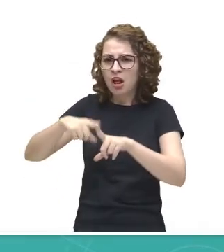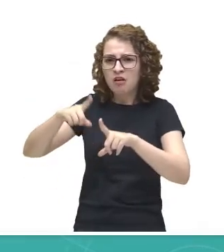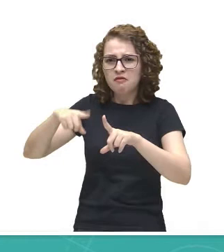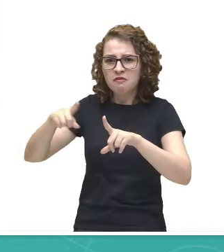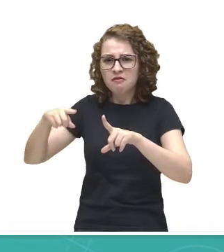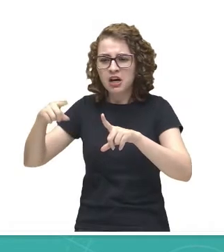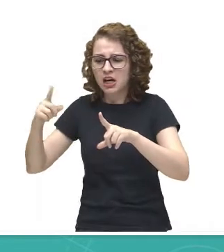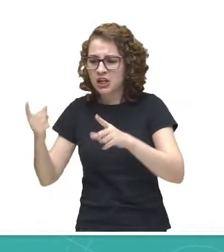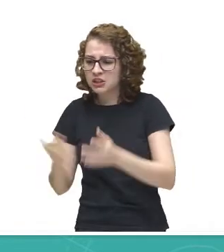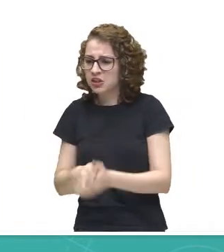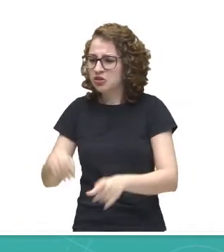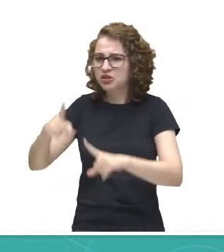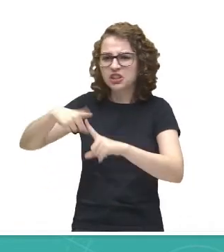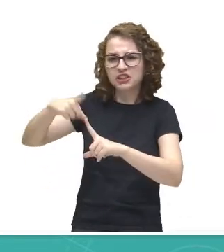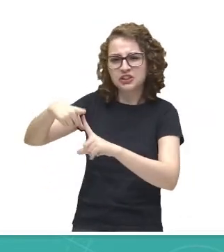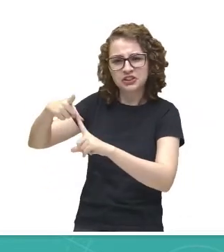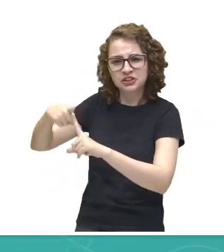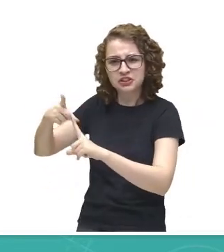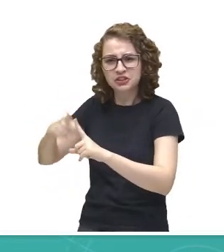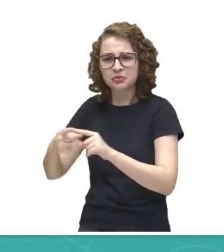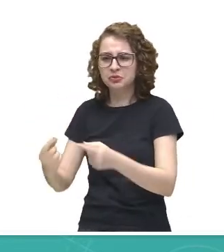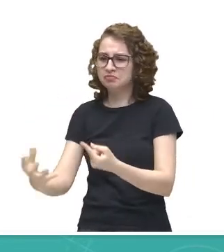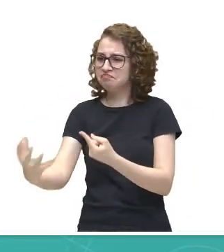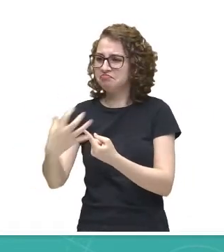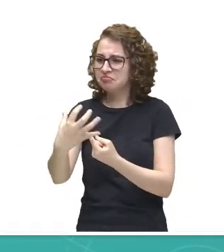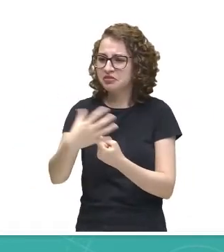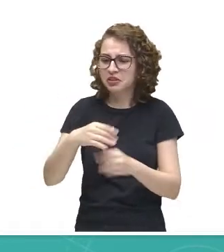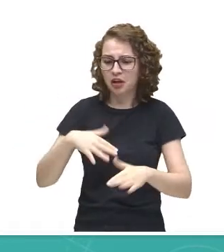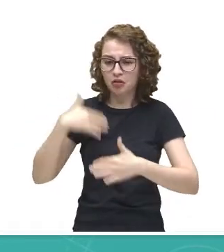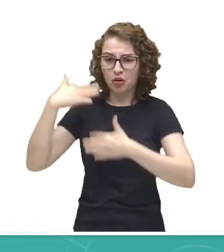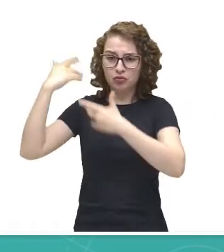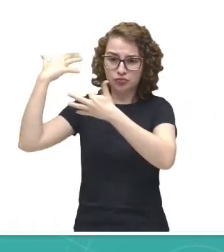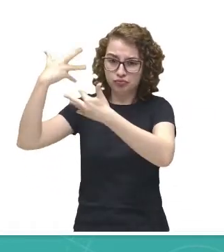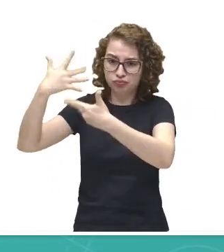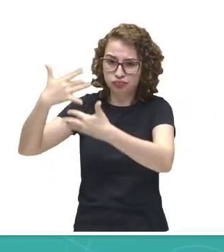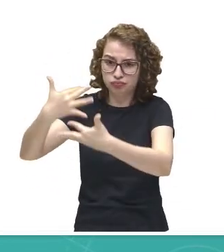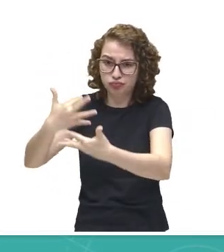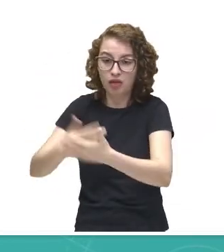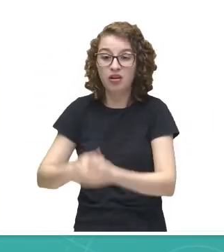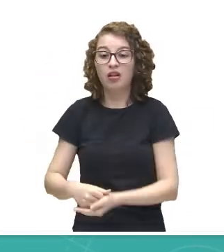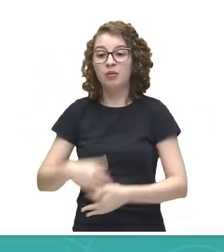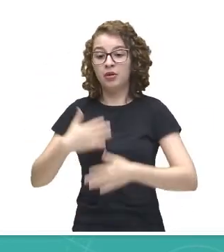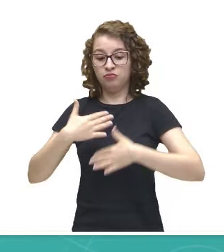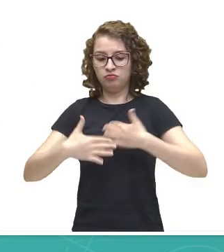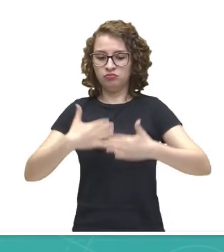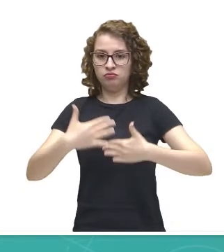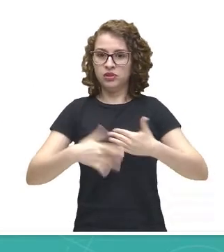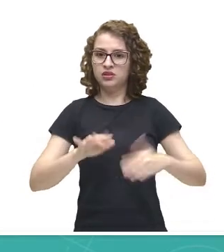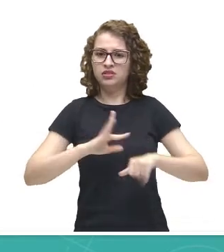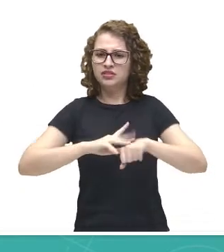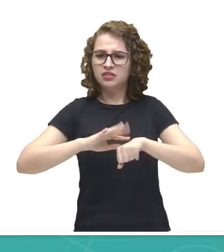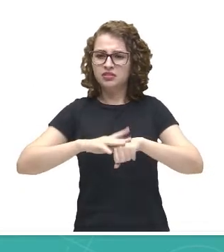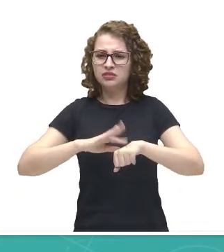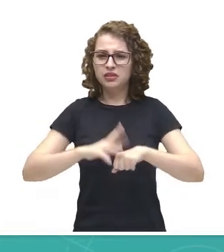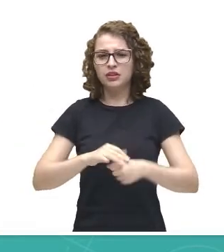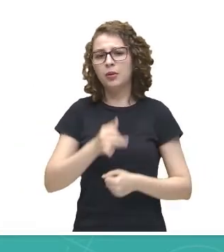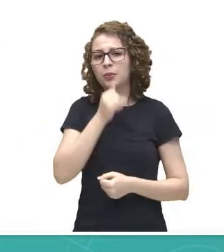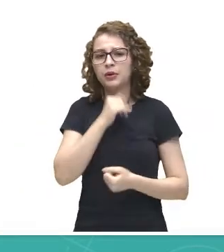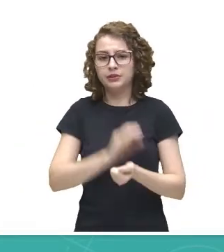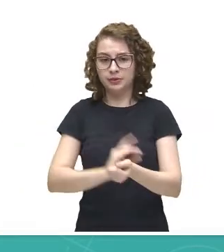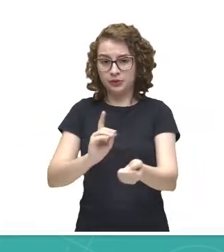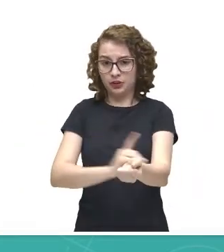fatores que se desenvolvem no decorrer da nossa vida e são de longa duração, como, por exemplo, o